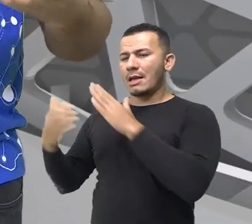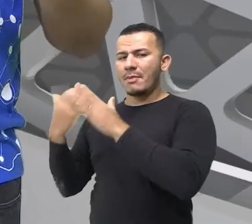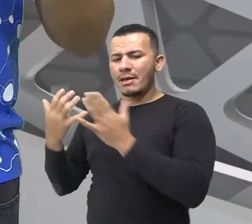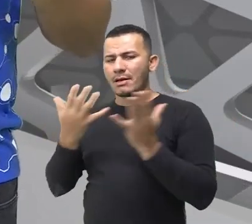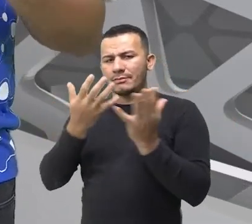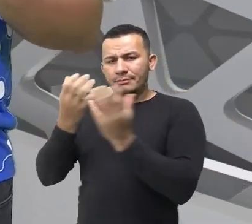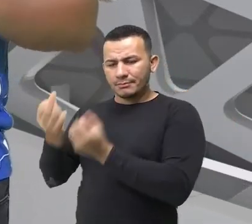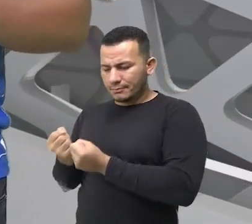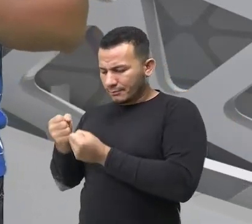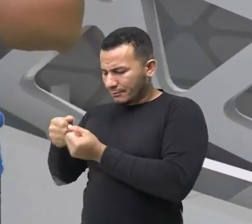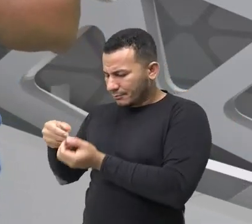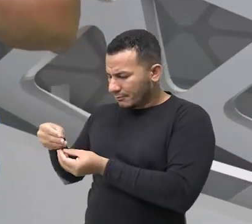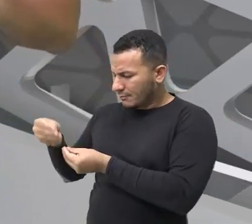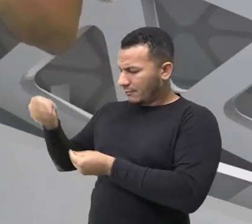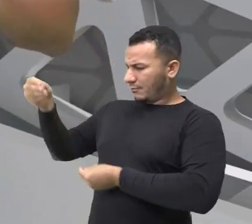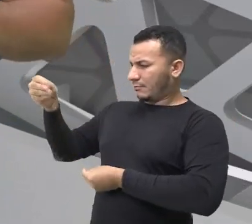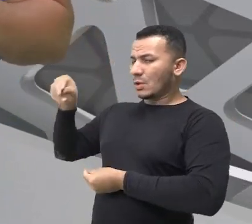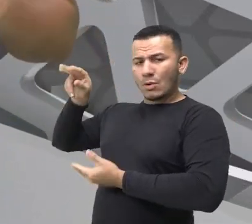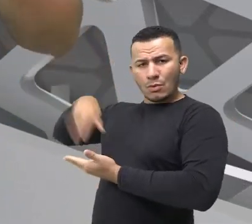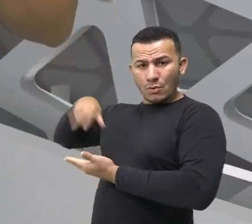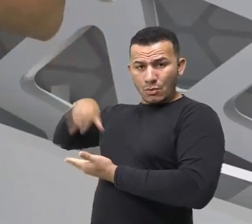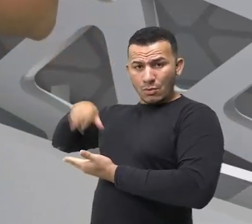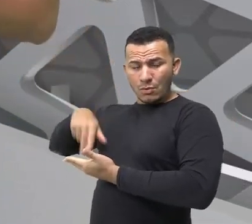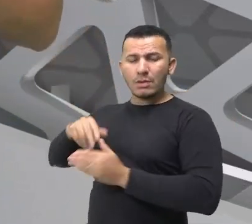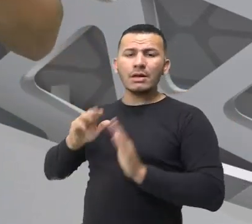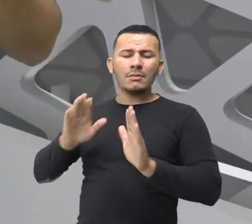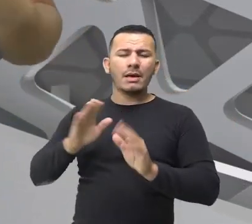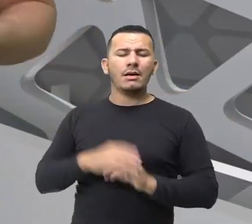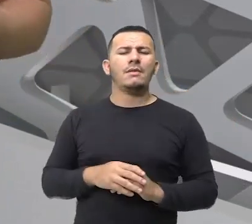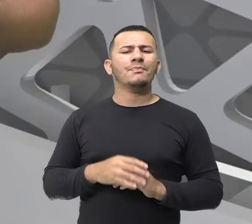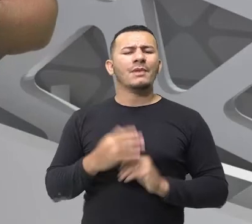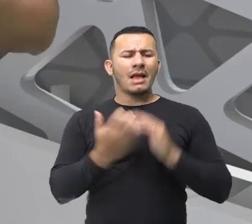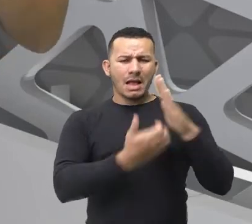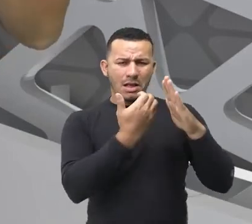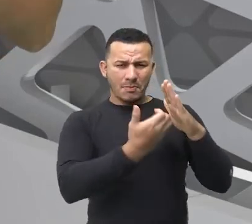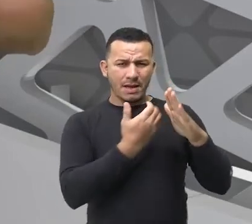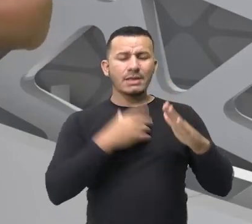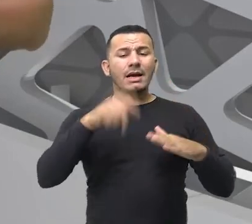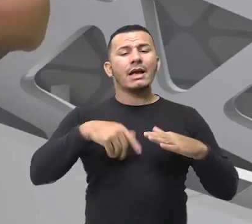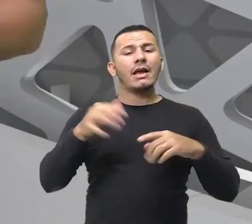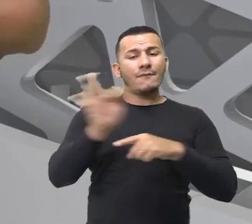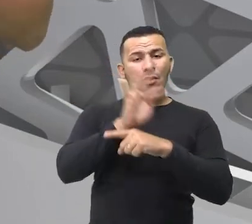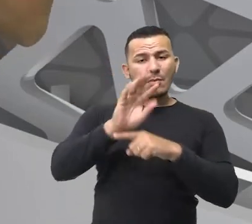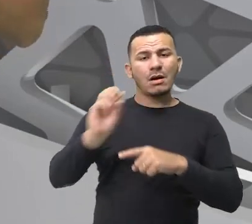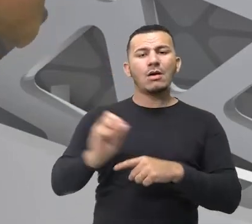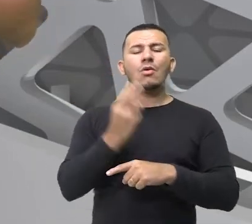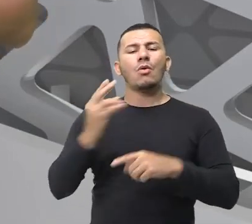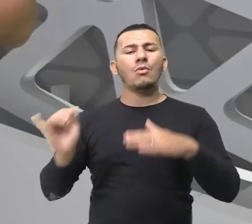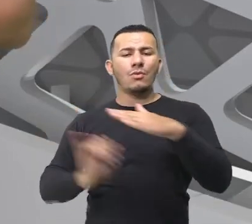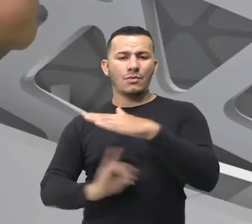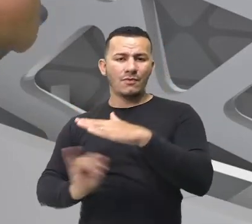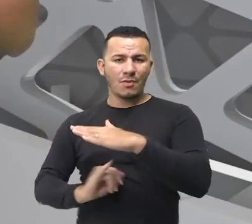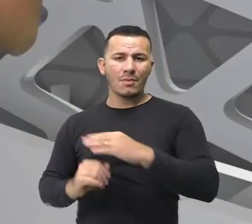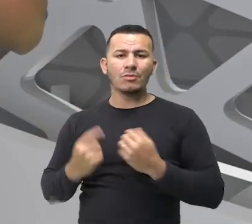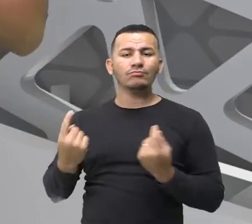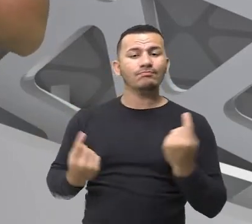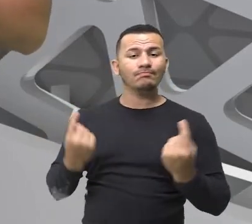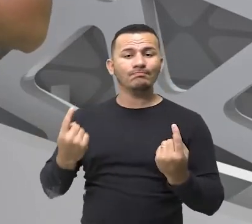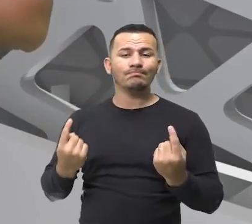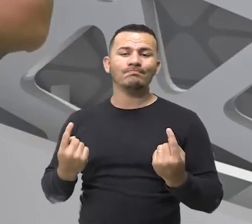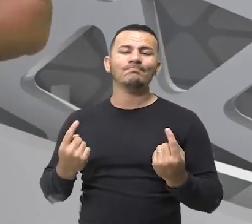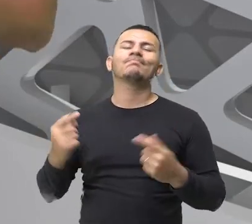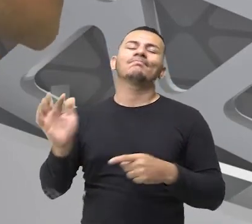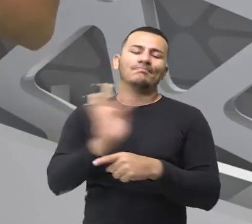empresa Então nesse ambiente é um ambiente formal ou informal percebam que é um ambiente